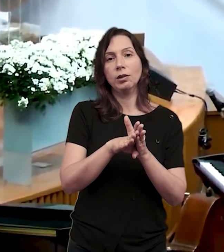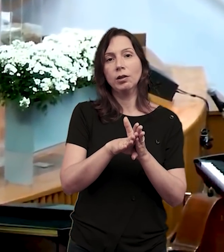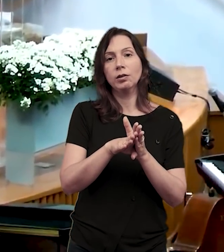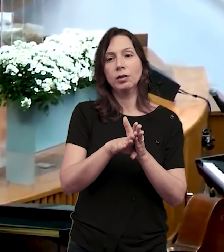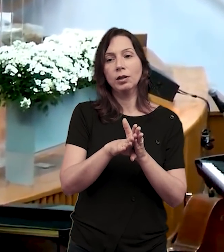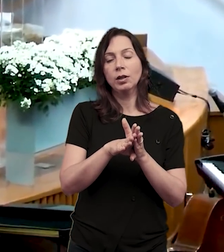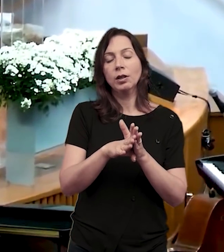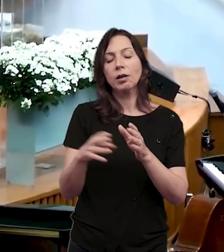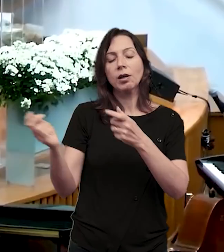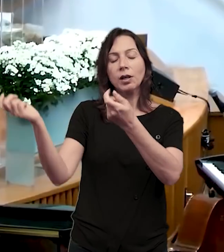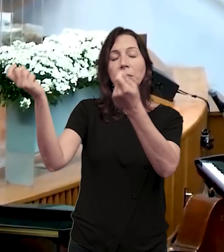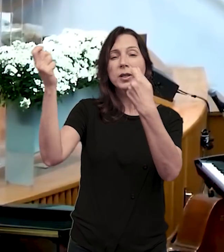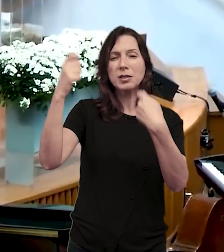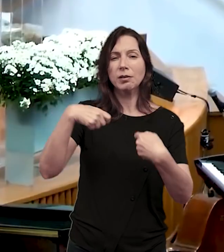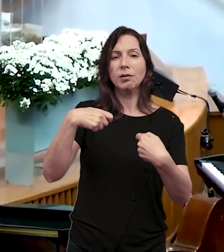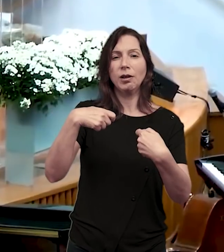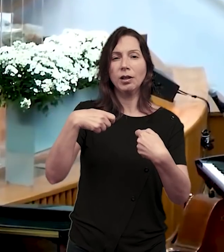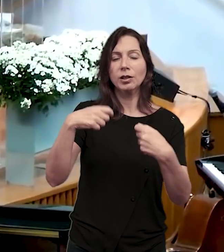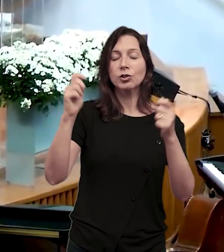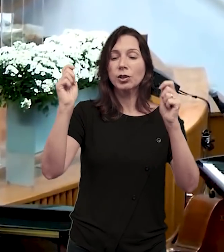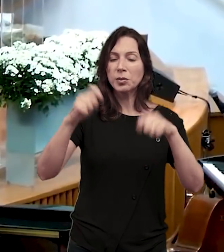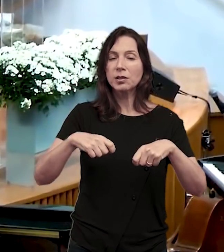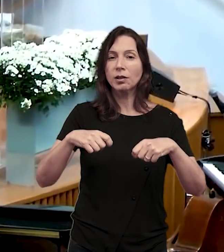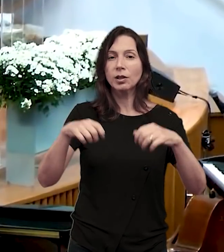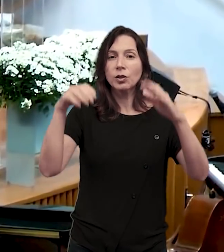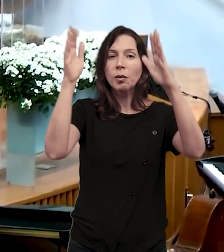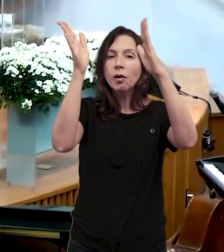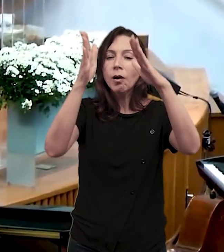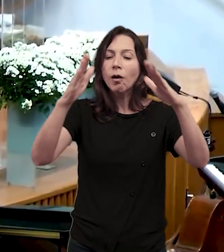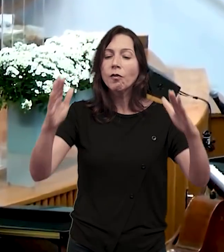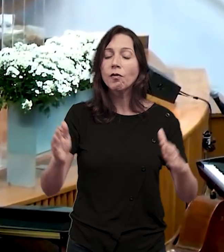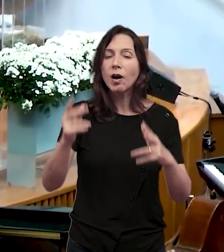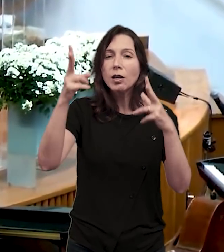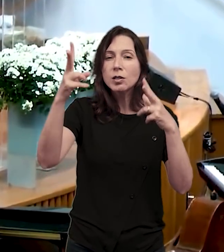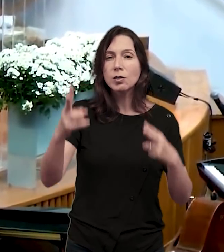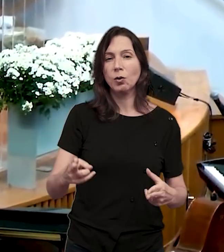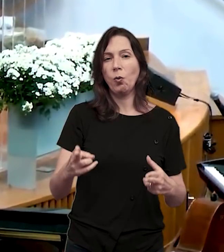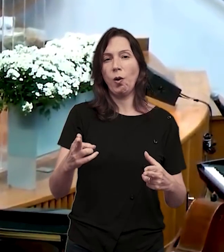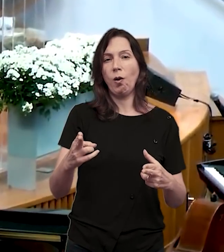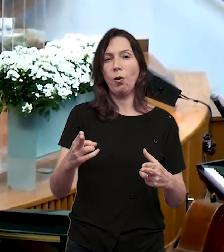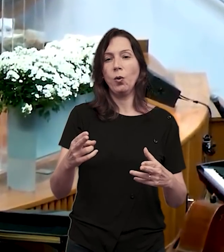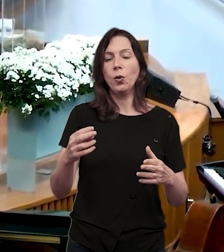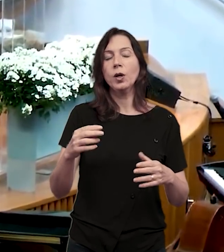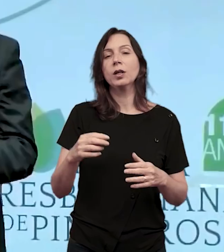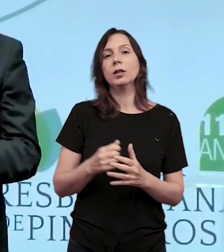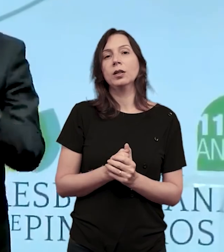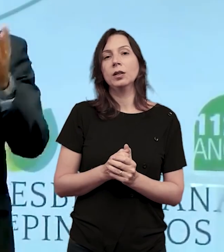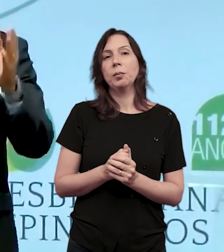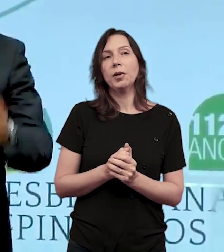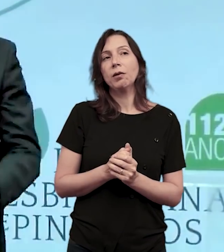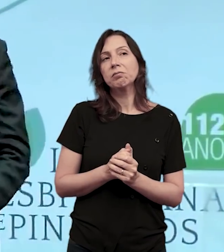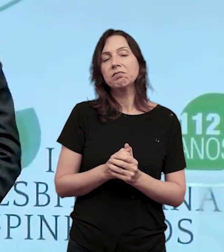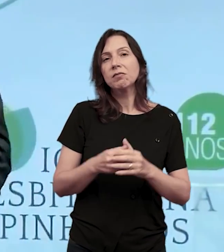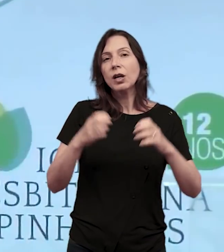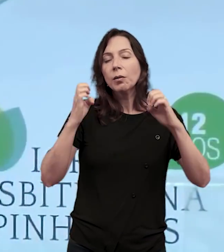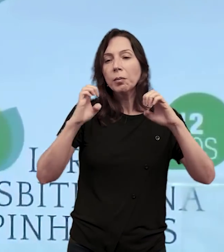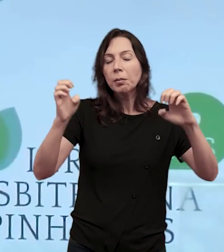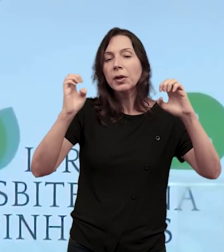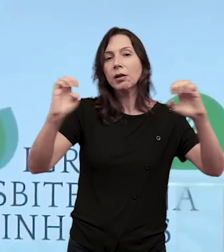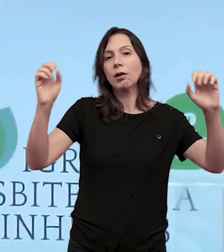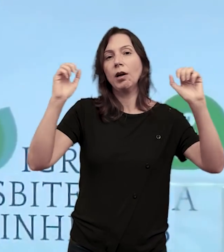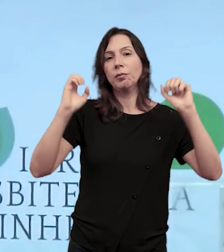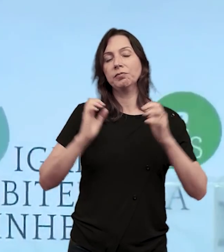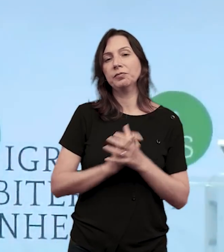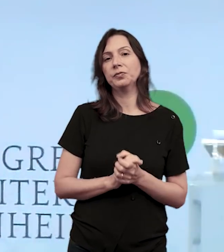vasos nas mãos de Deus, para levarmos esta esperança do Evangelho para essa cidade, para essa nação e para o mundo